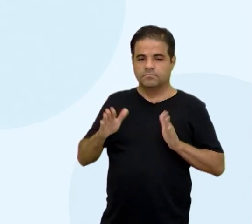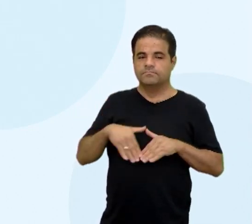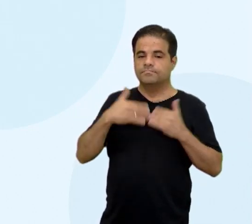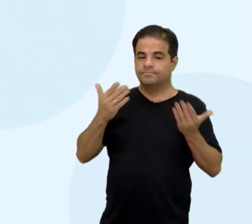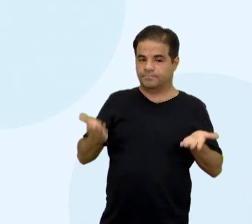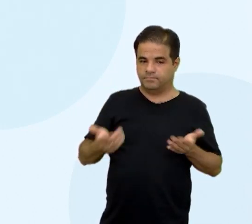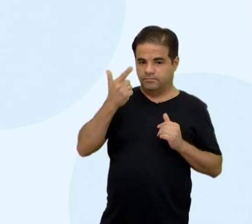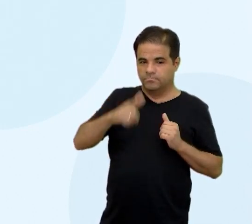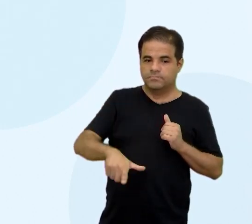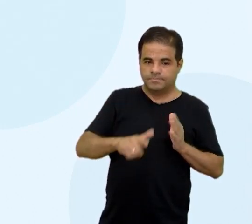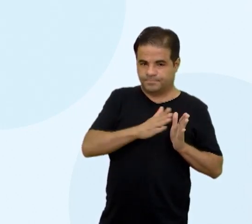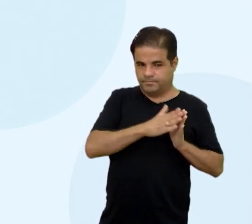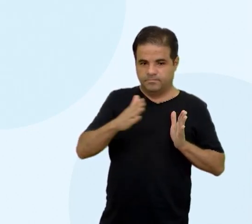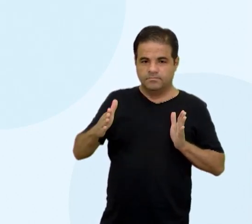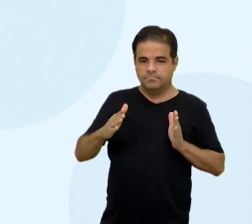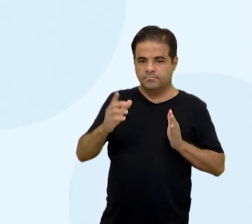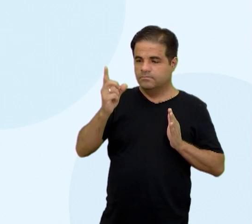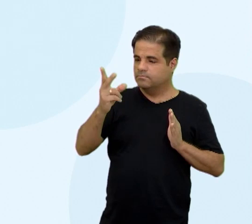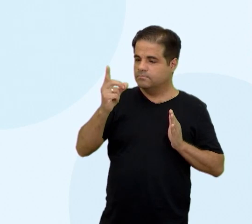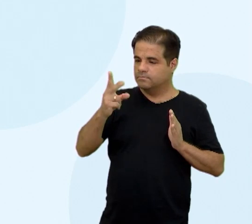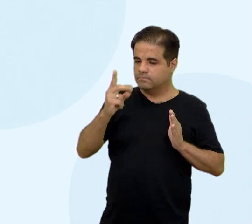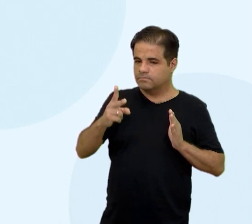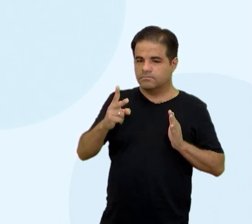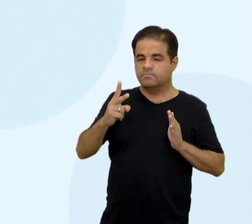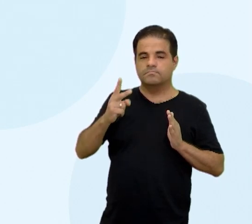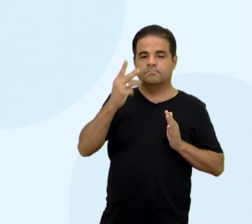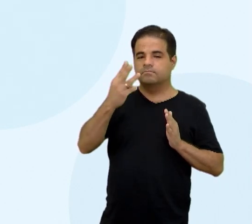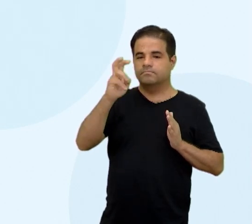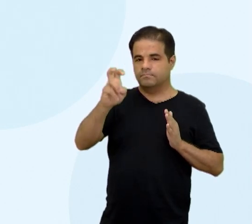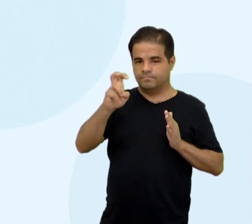o outro triângulo tá assim, 12,